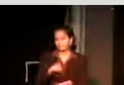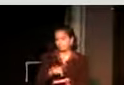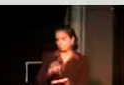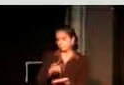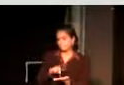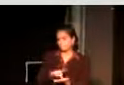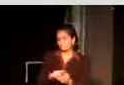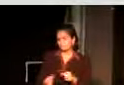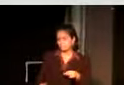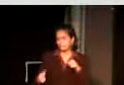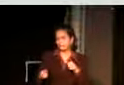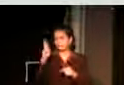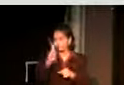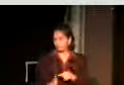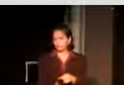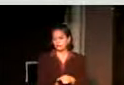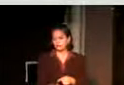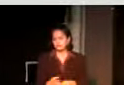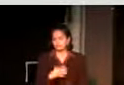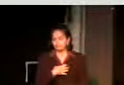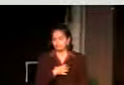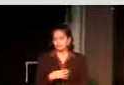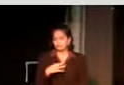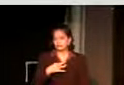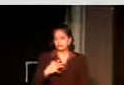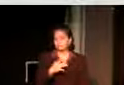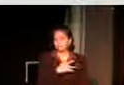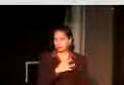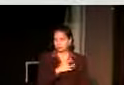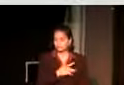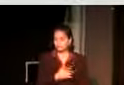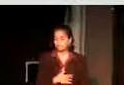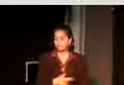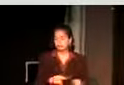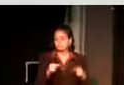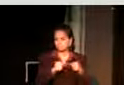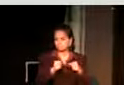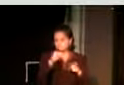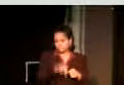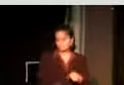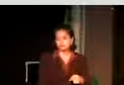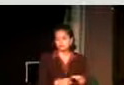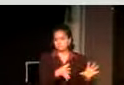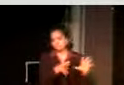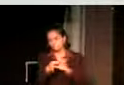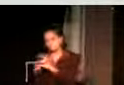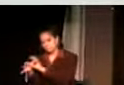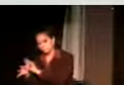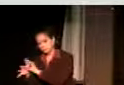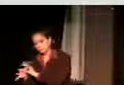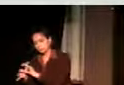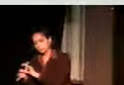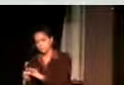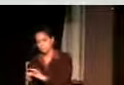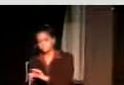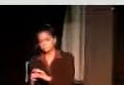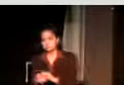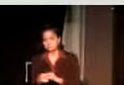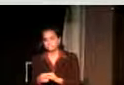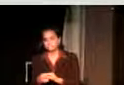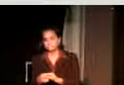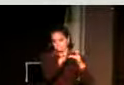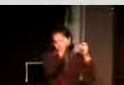referência maior de Misericórdia nesse primeiro aspecto que nos leva ao contexto do nosso sermão do